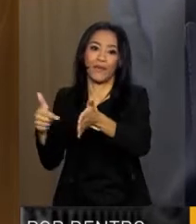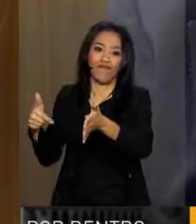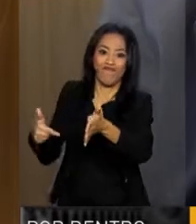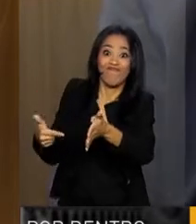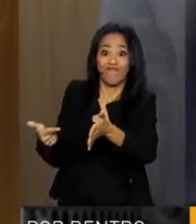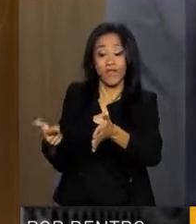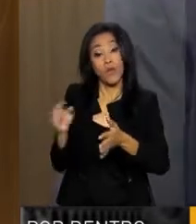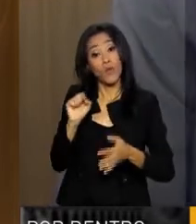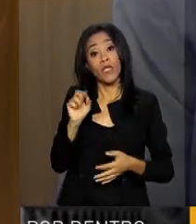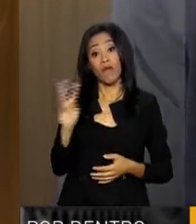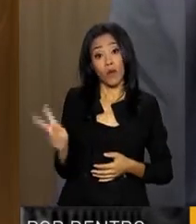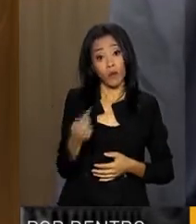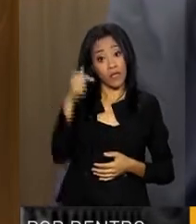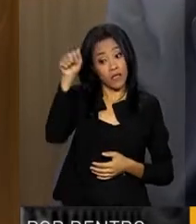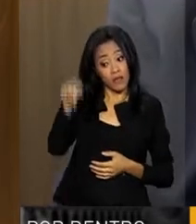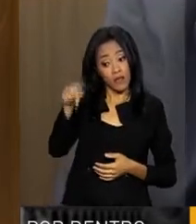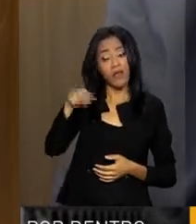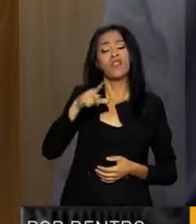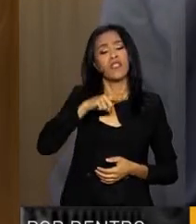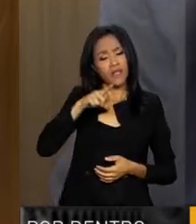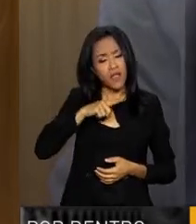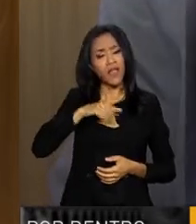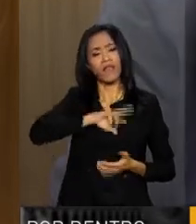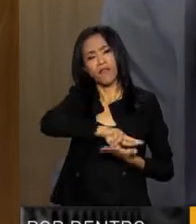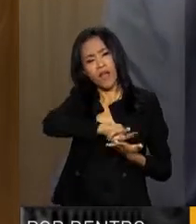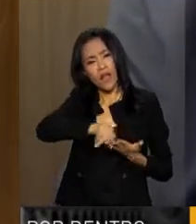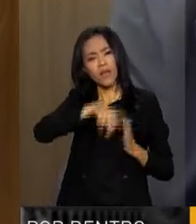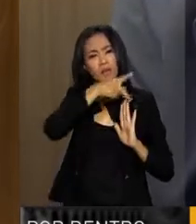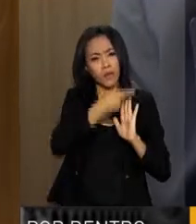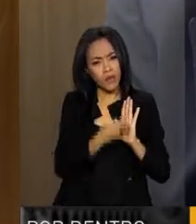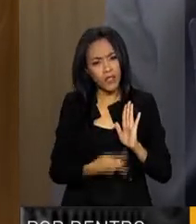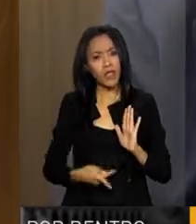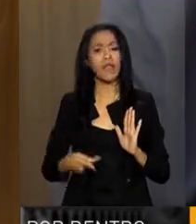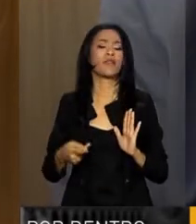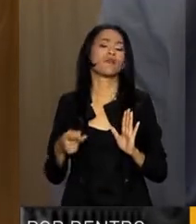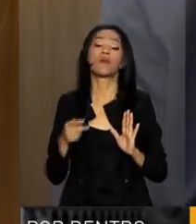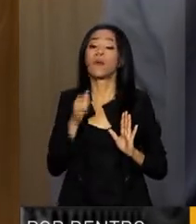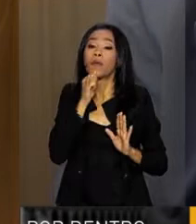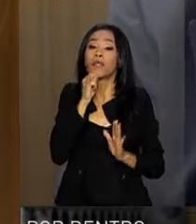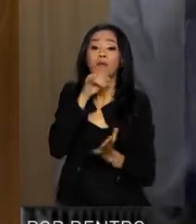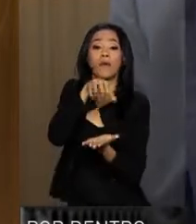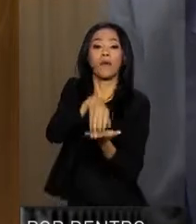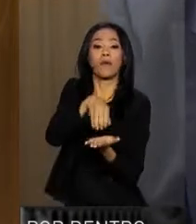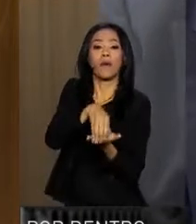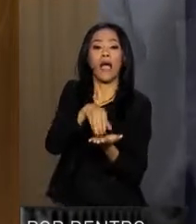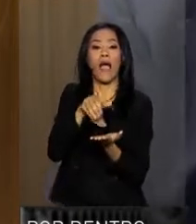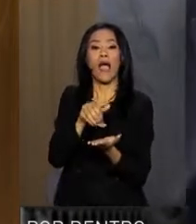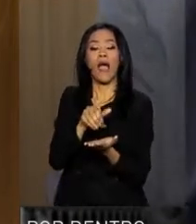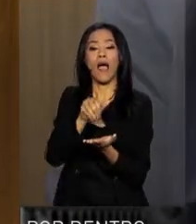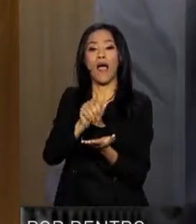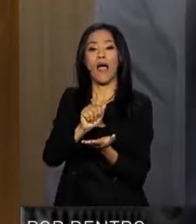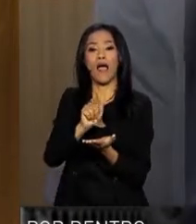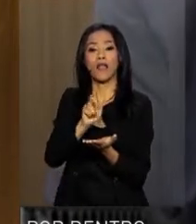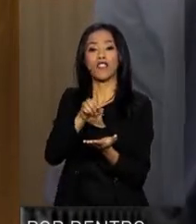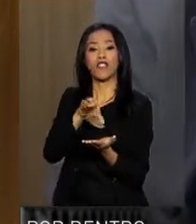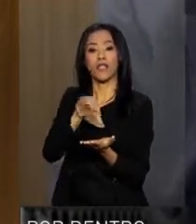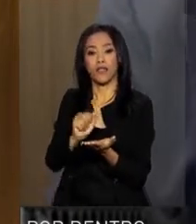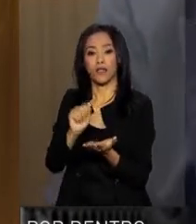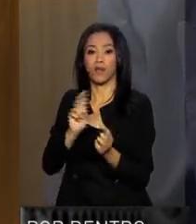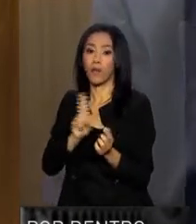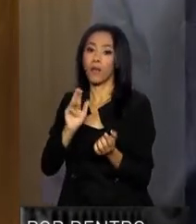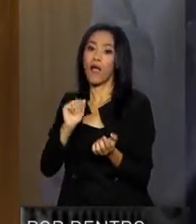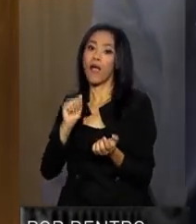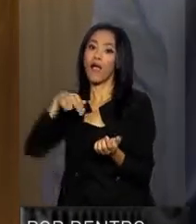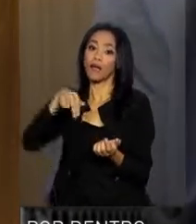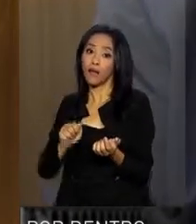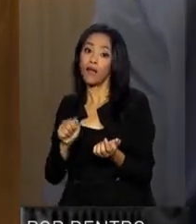já várias ações inclusive a própria agência nacional de águas agora está exigindo na outorga determinadas condicionantes